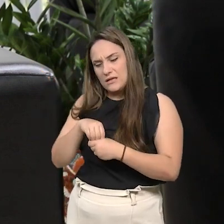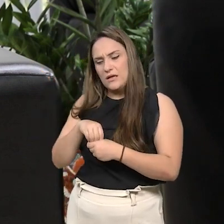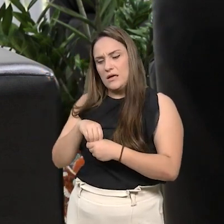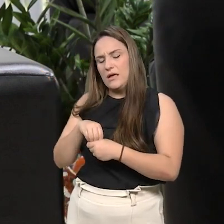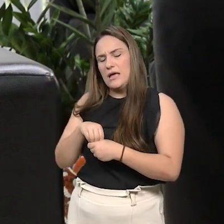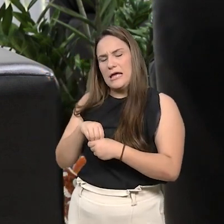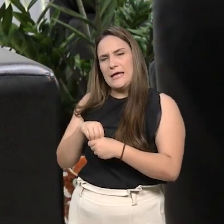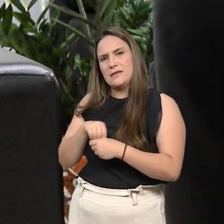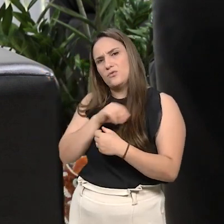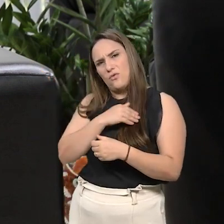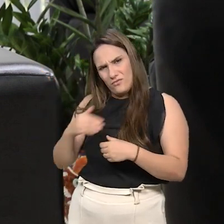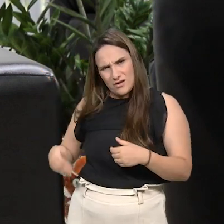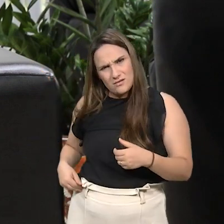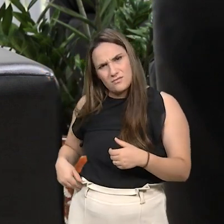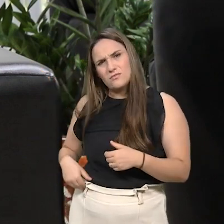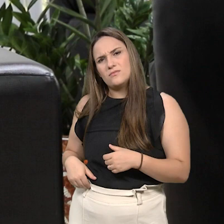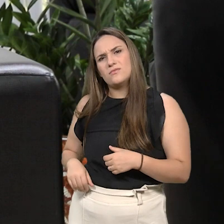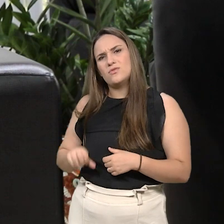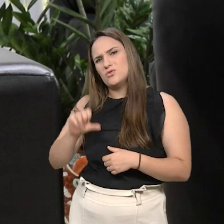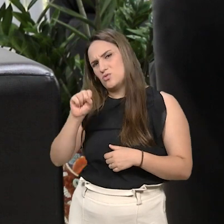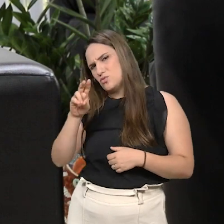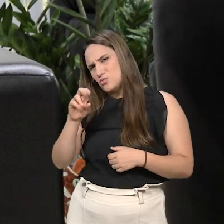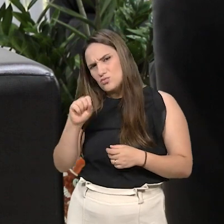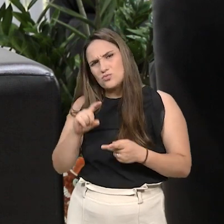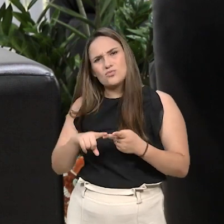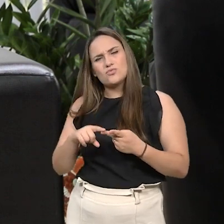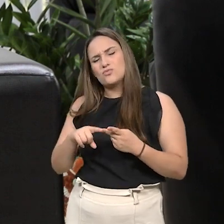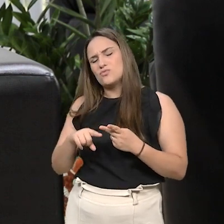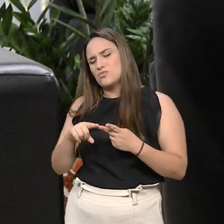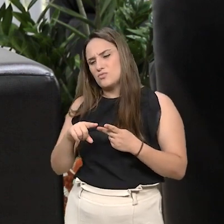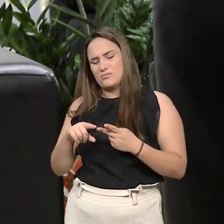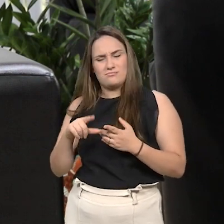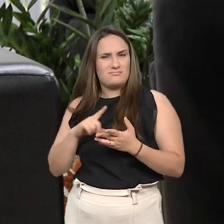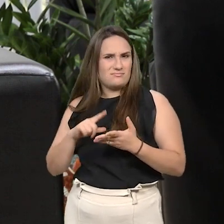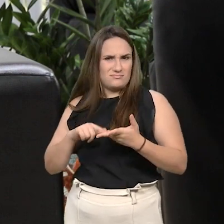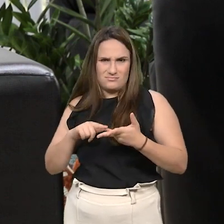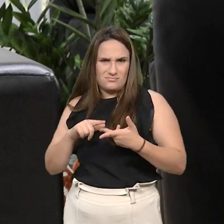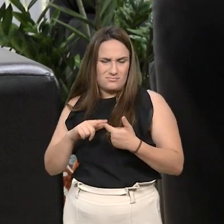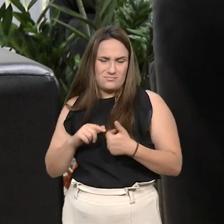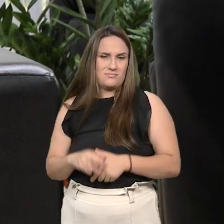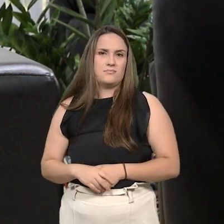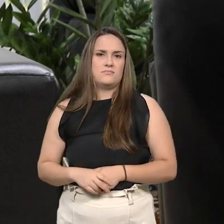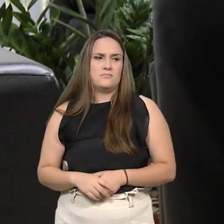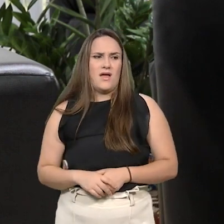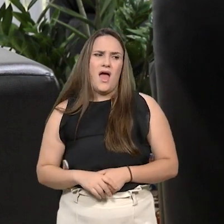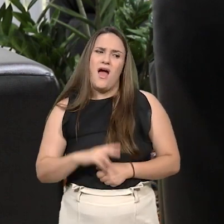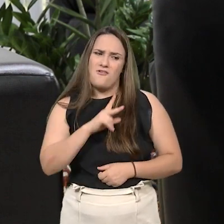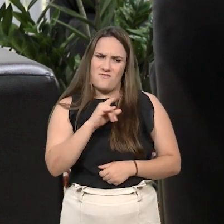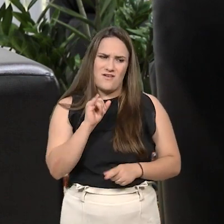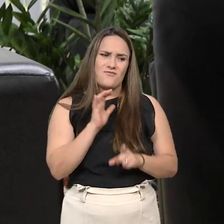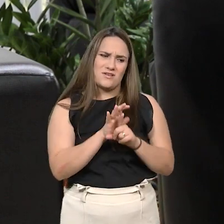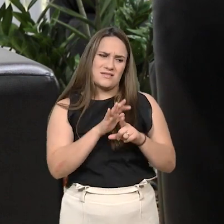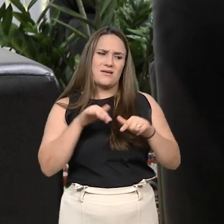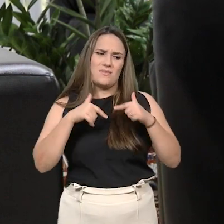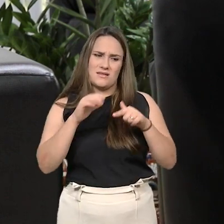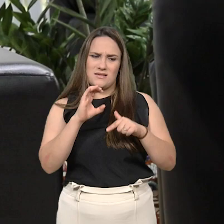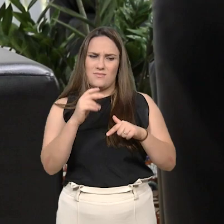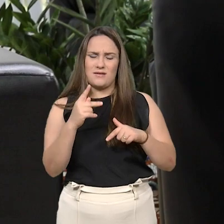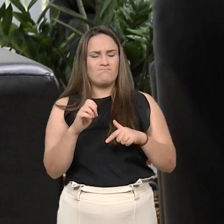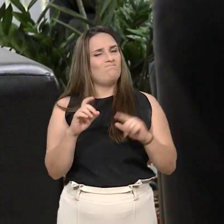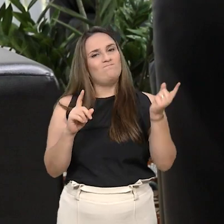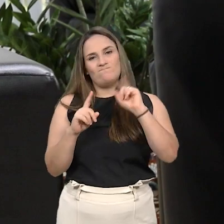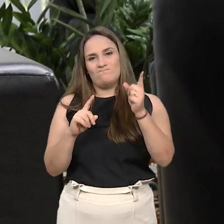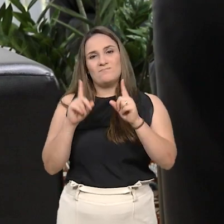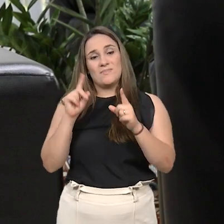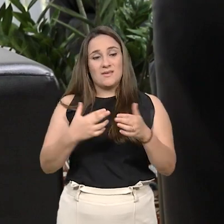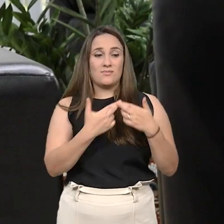queremos ir no SUS. Isso está sendo desenvolvido pela TI junto com a CPE. Mas isso vai influenciar diretamente no trabalho da CPE? Não, porque hoje essa